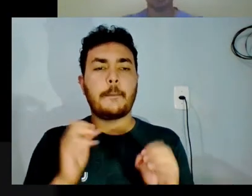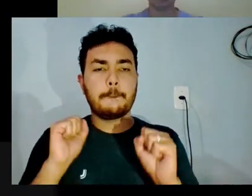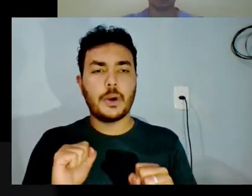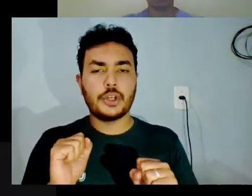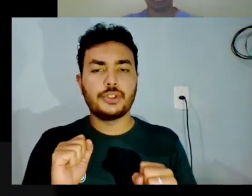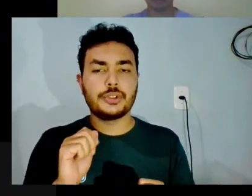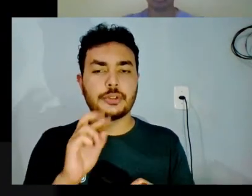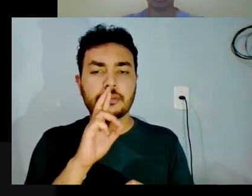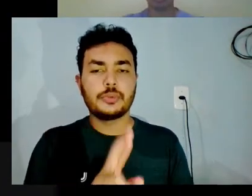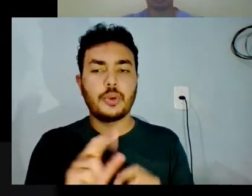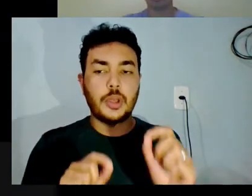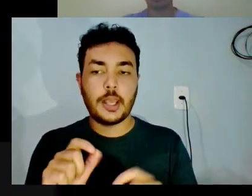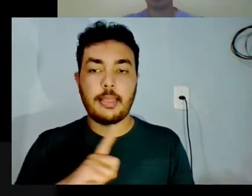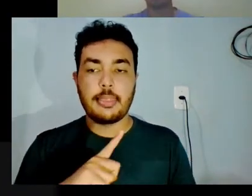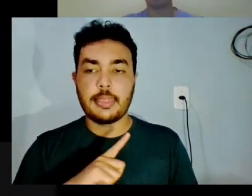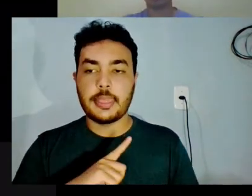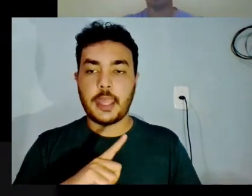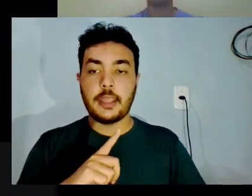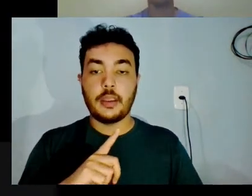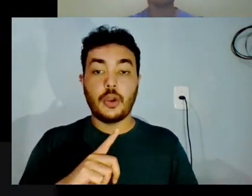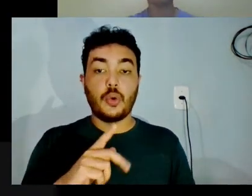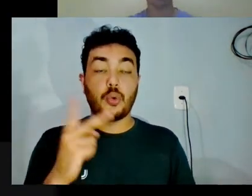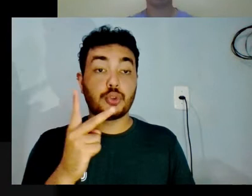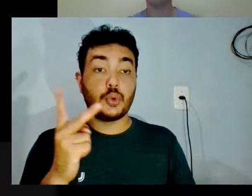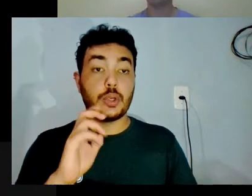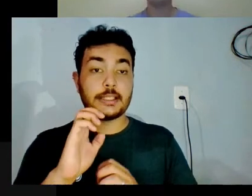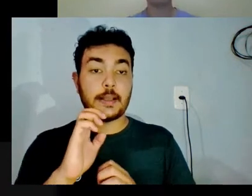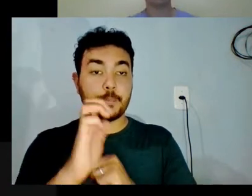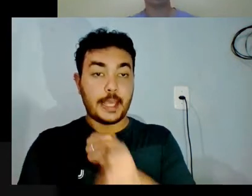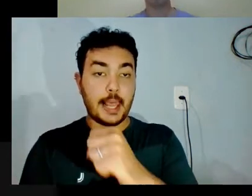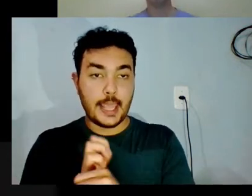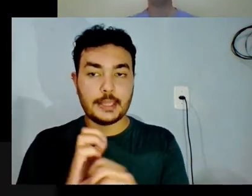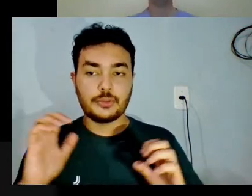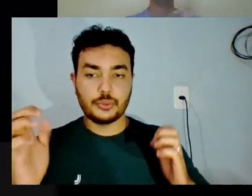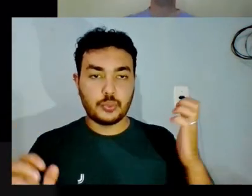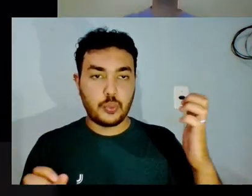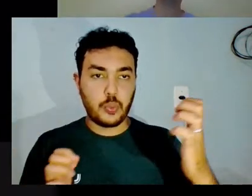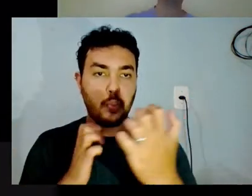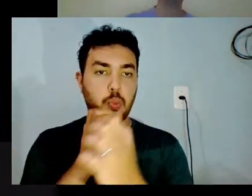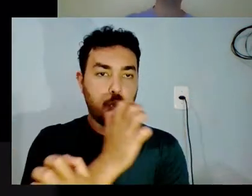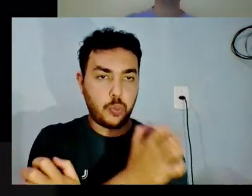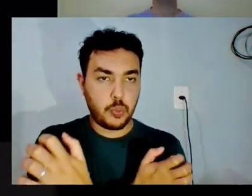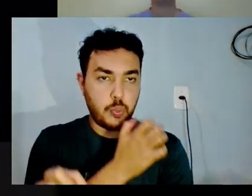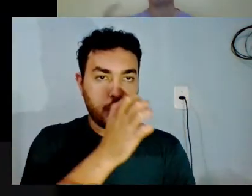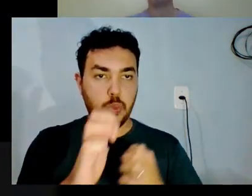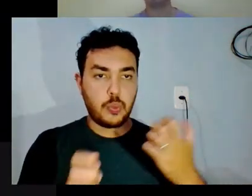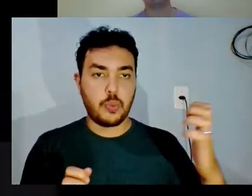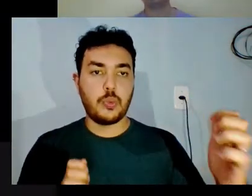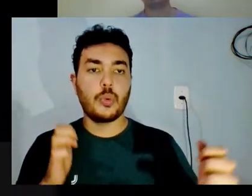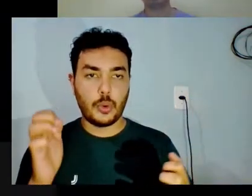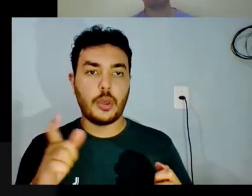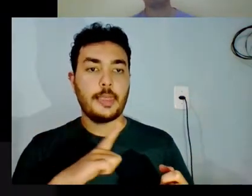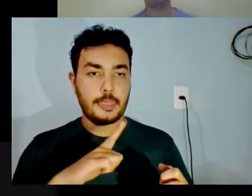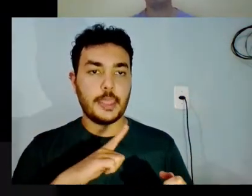a deslocalização dos elétrons sobre os dois núcleos, ou seja, não necessariamente um elétron 1 está no átomo A e o